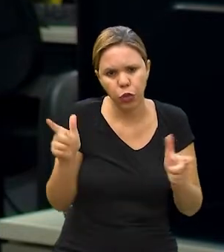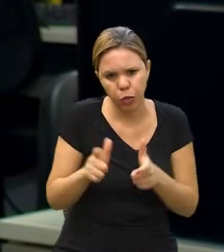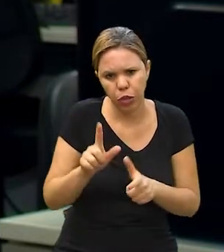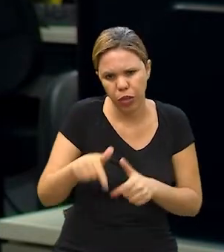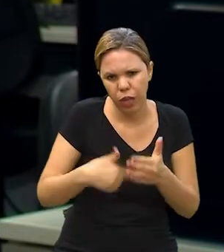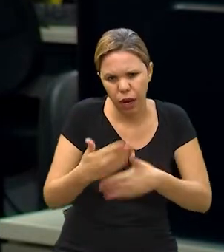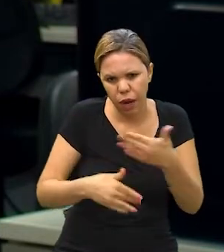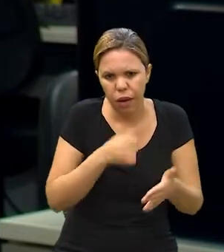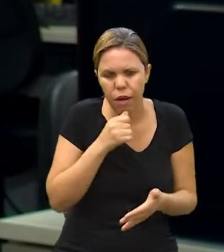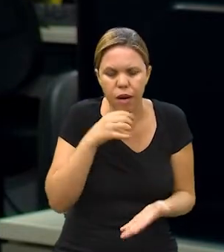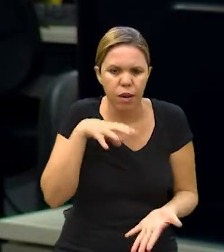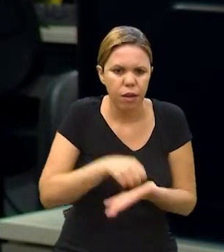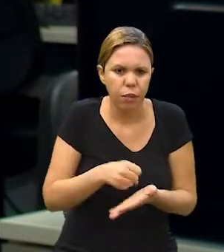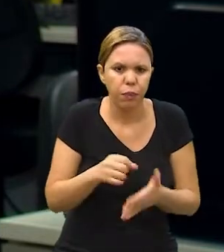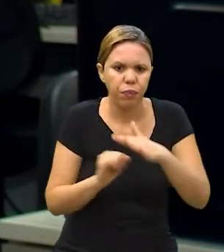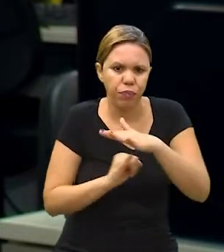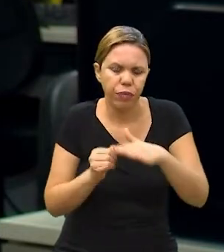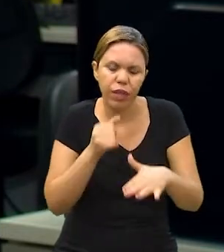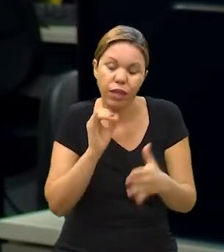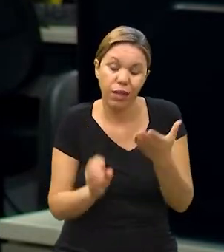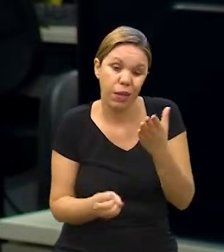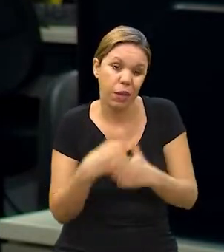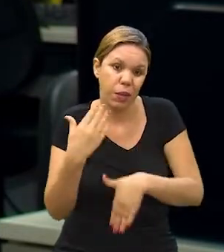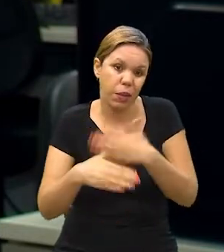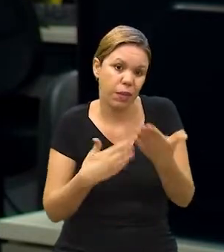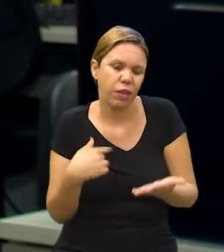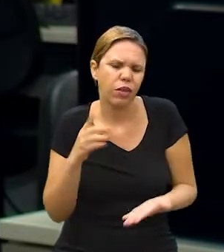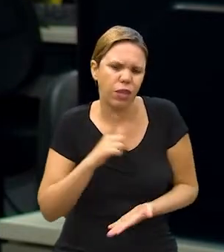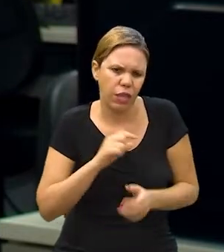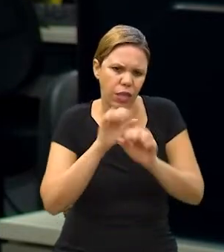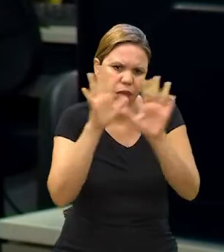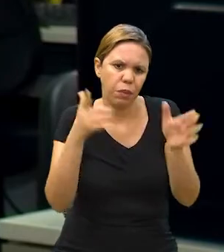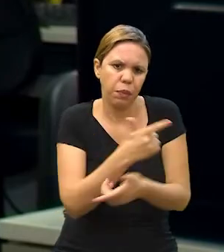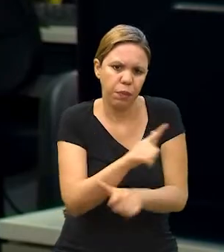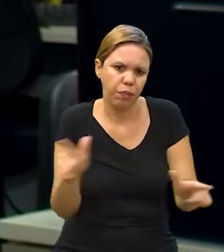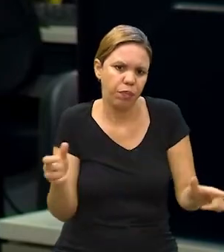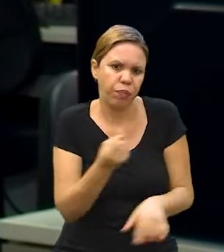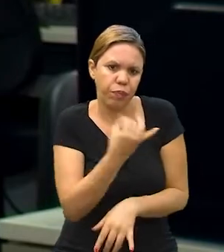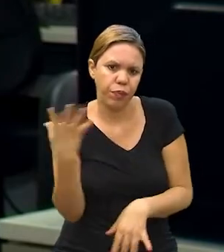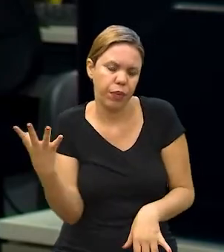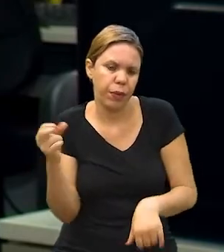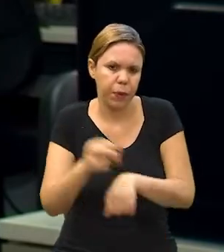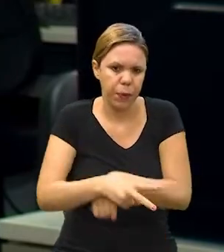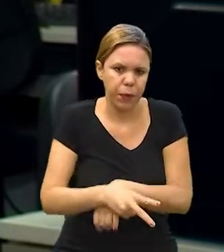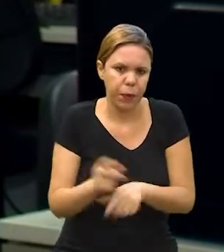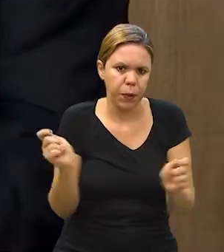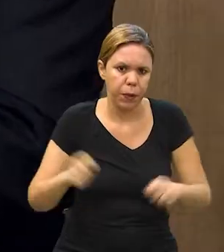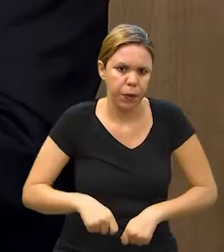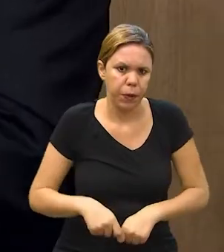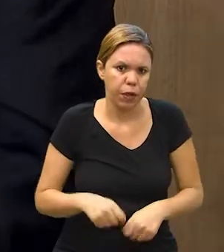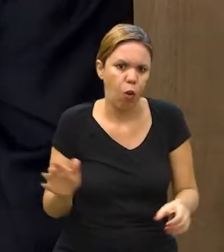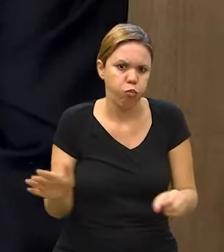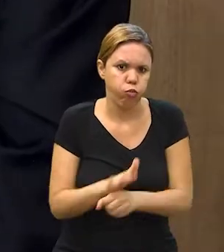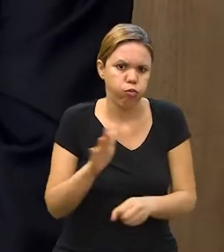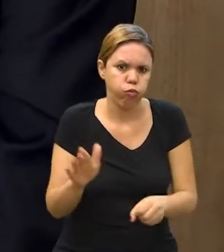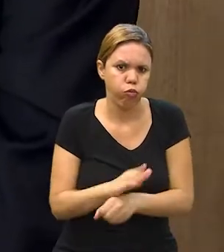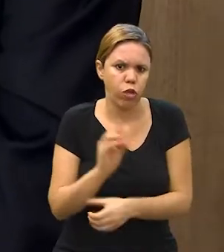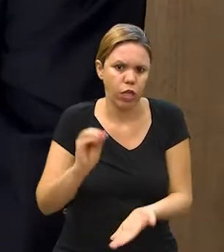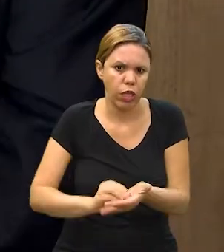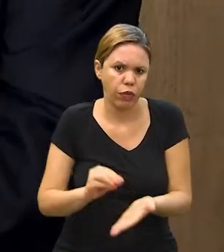está em curso, o cadastramento das entidades ainda está acontecendo, mas a gente já tem clareza que não existe um número de vagas suficiente para preencher esse